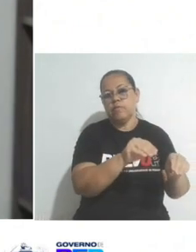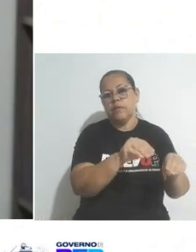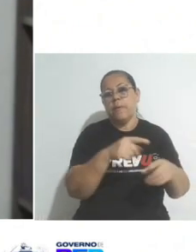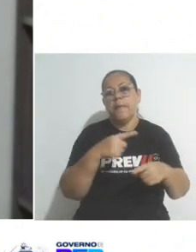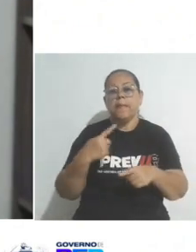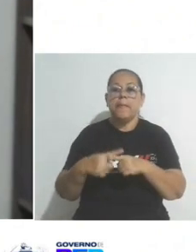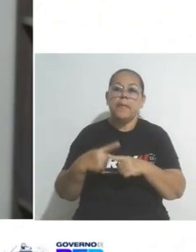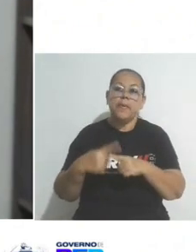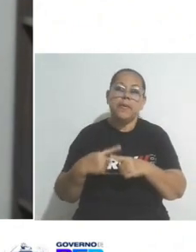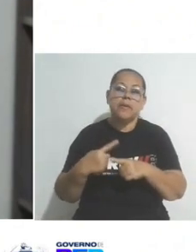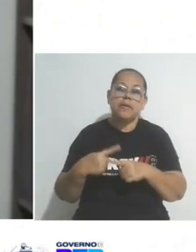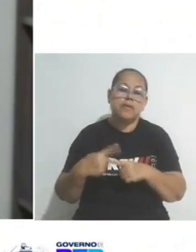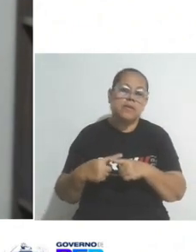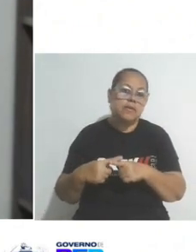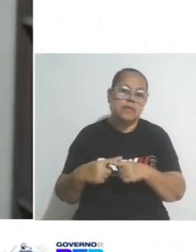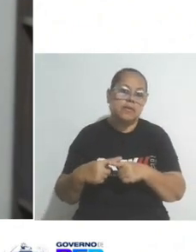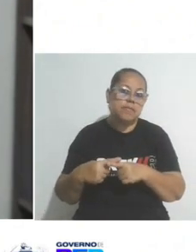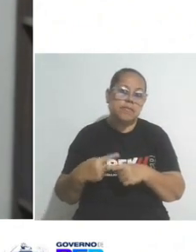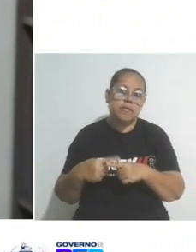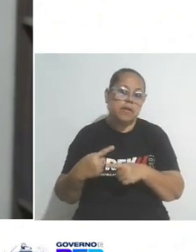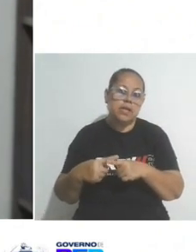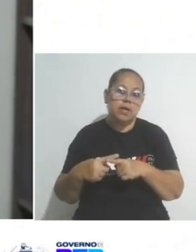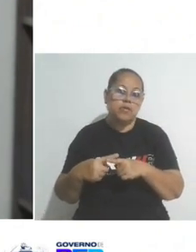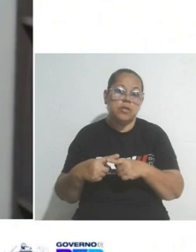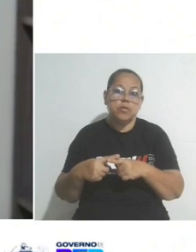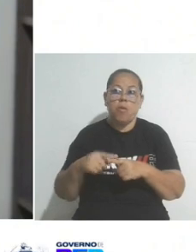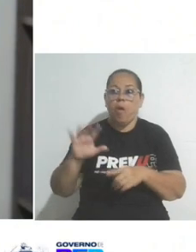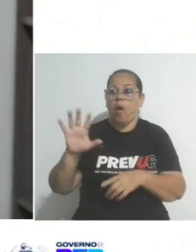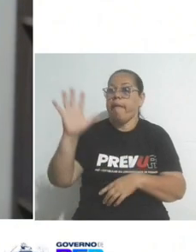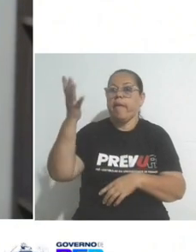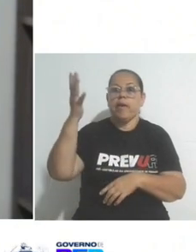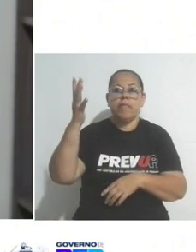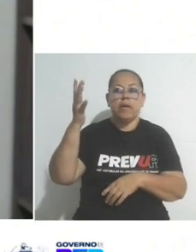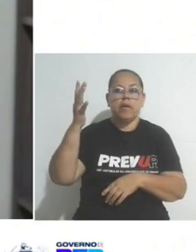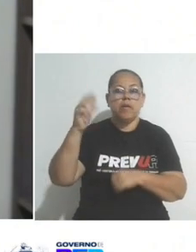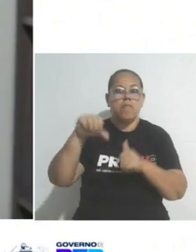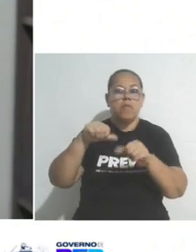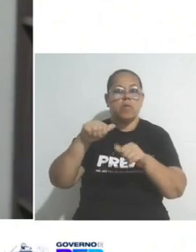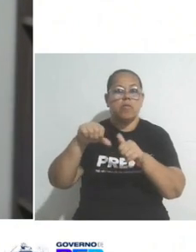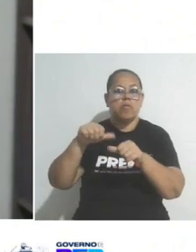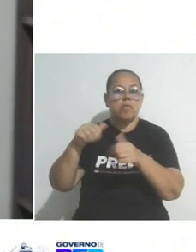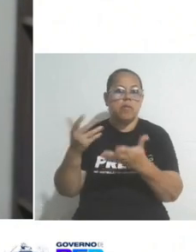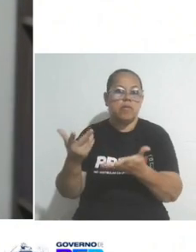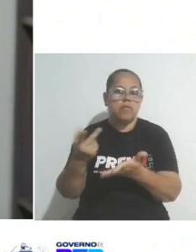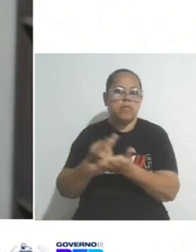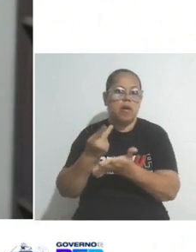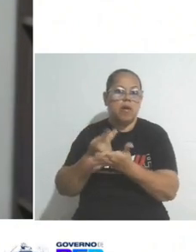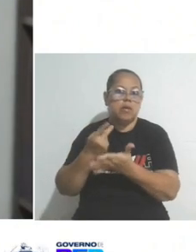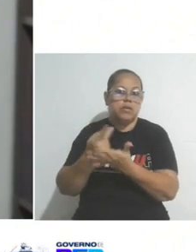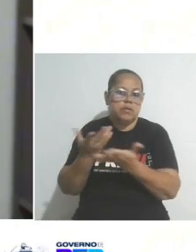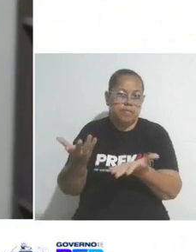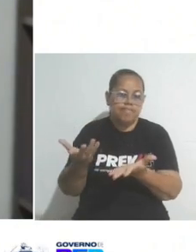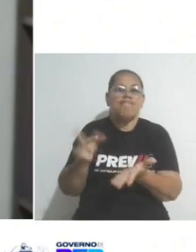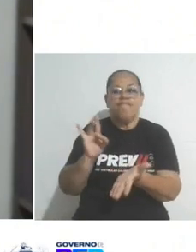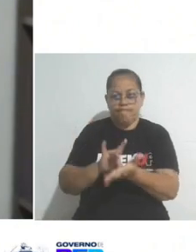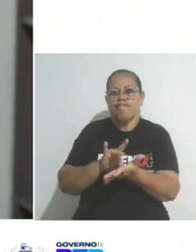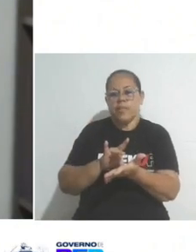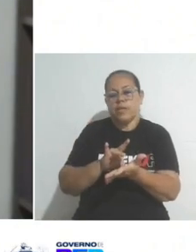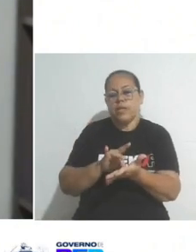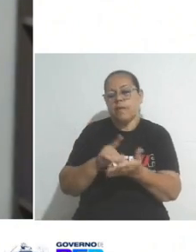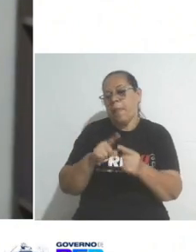por conta das oscilações climáticas ou de eventos climáticos extremos isso é um fato